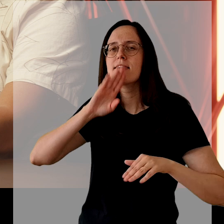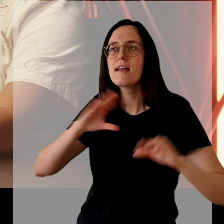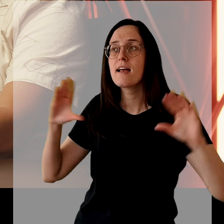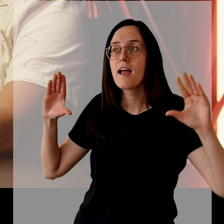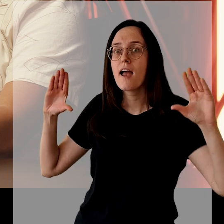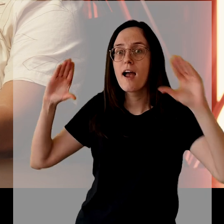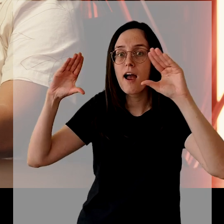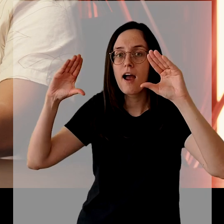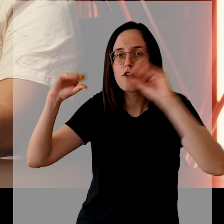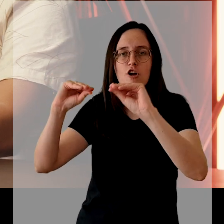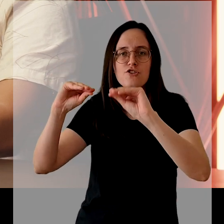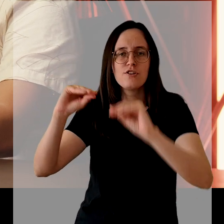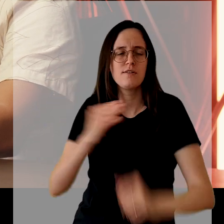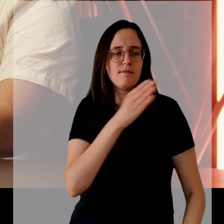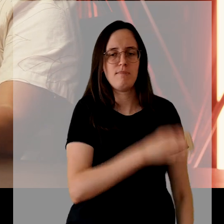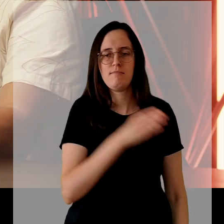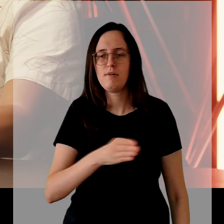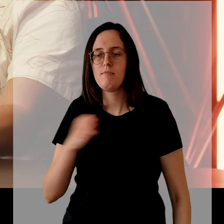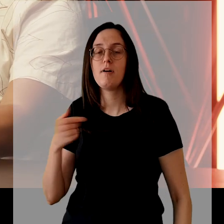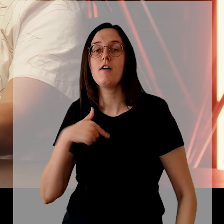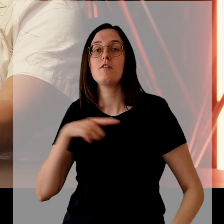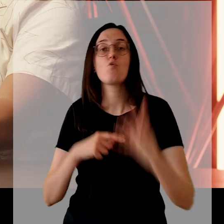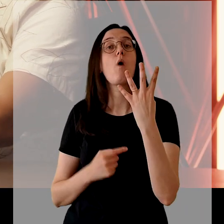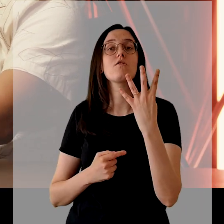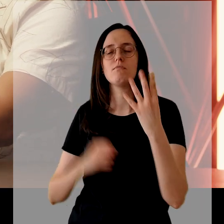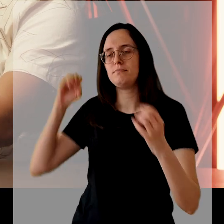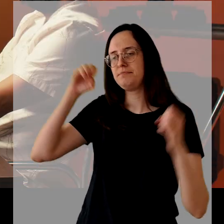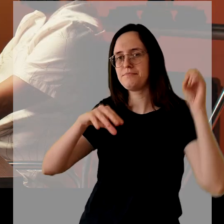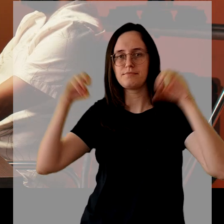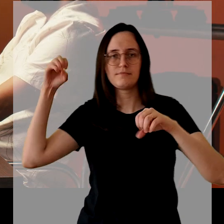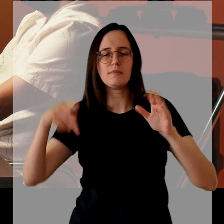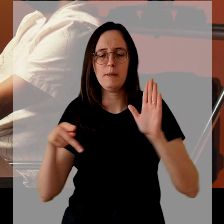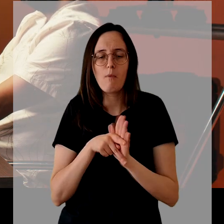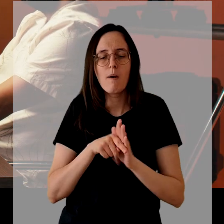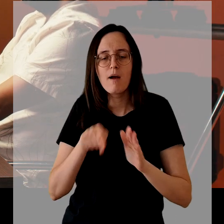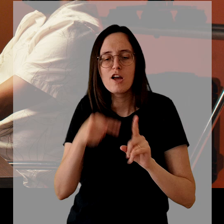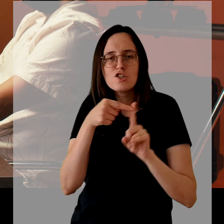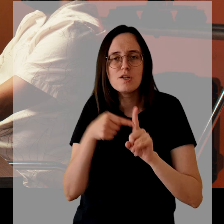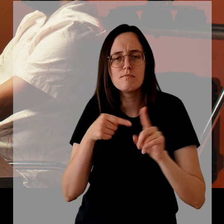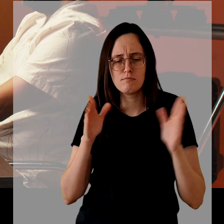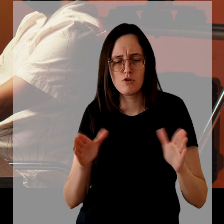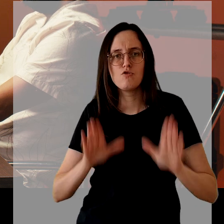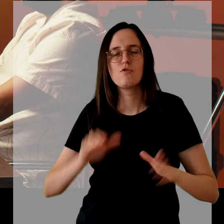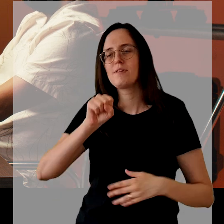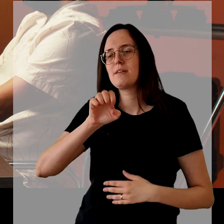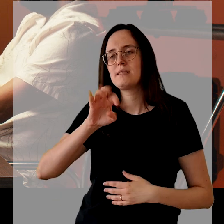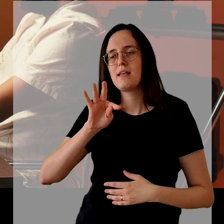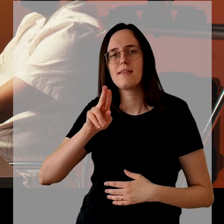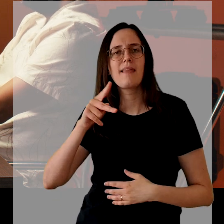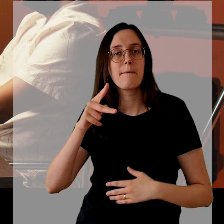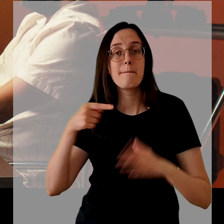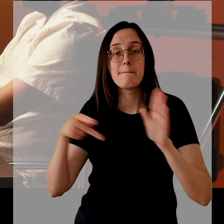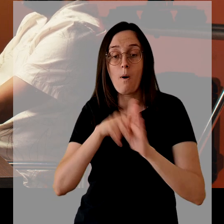tarde e um clima de noite. Então eu tinha quatro setups de luz que eu acionava e ficava